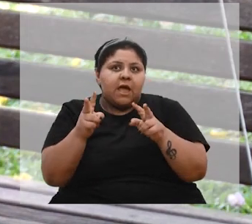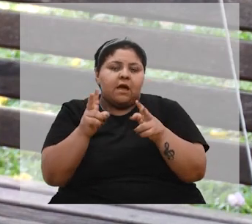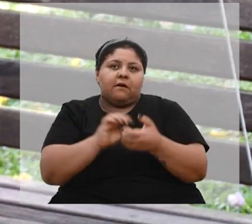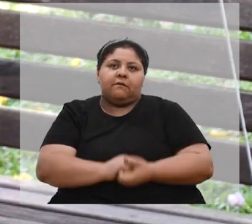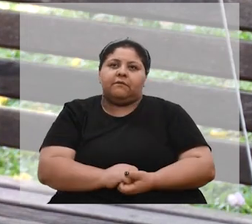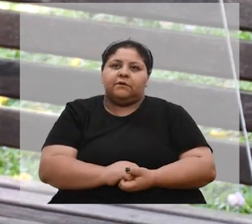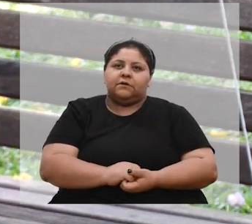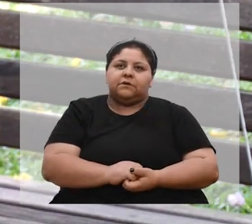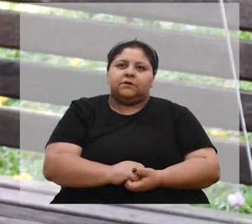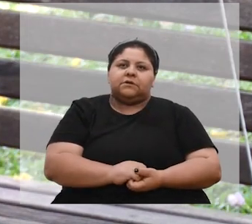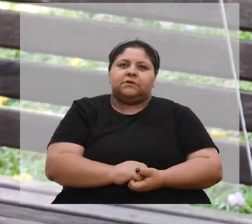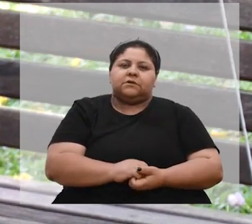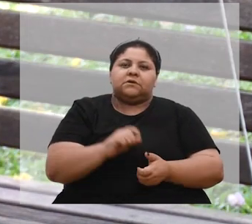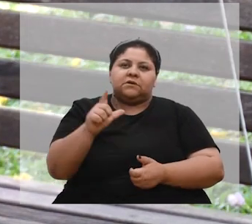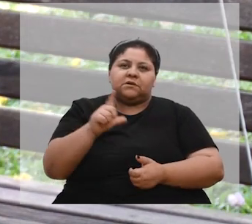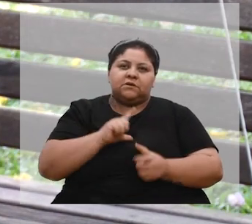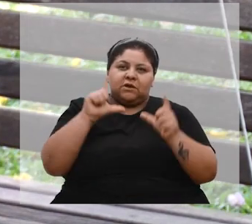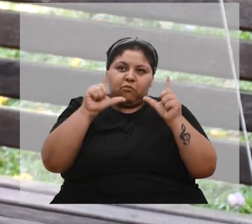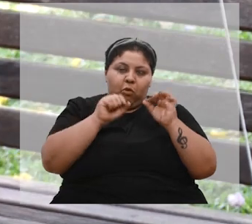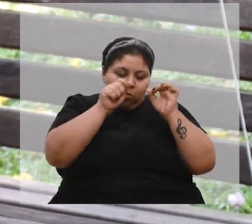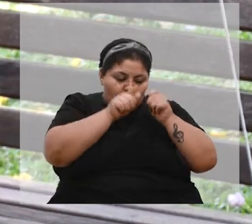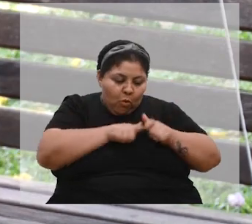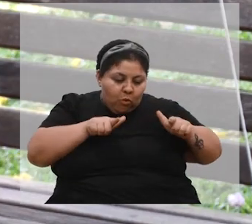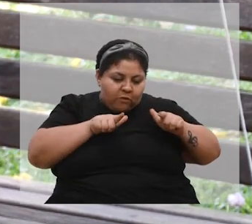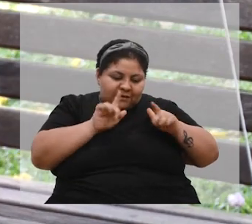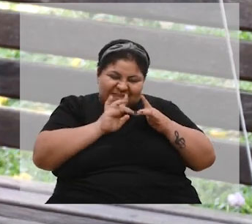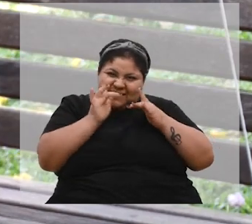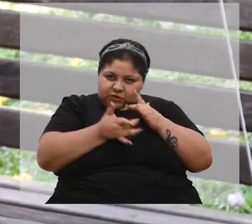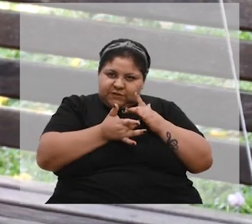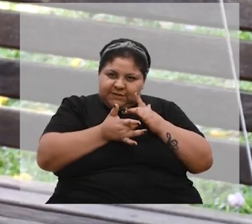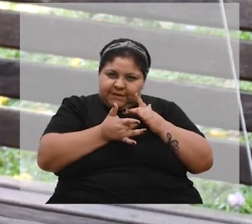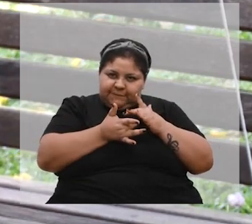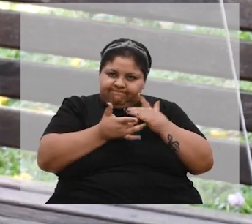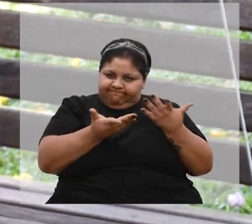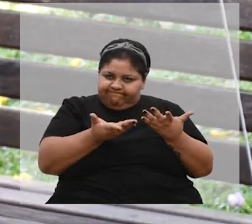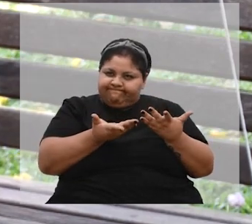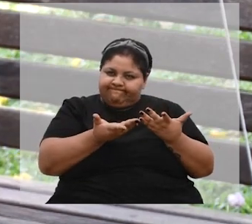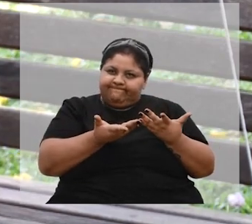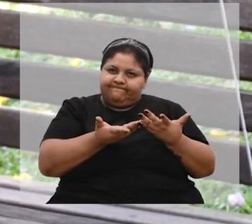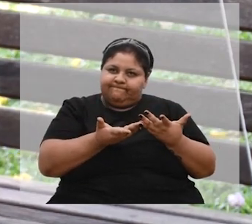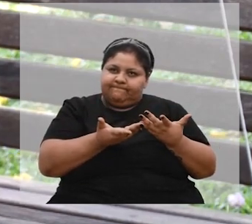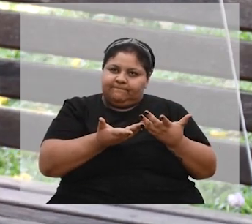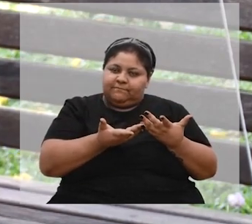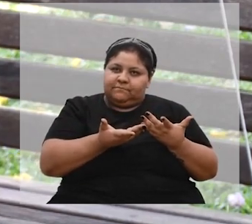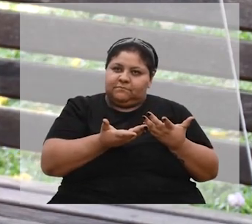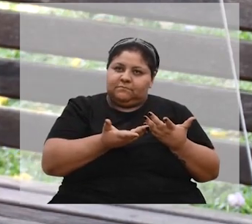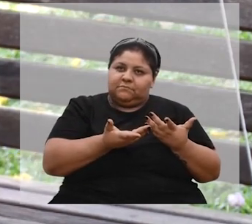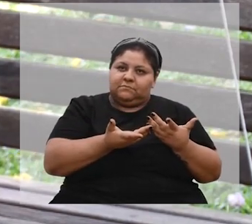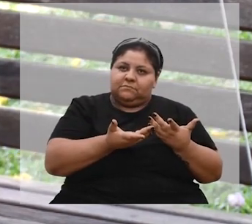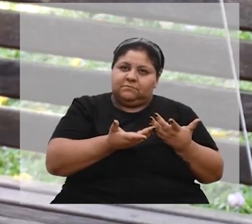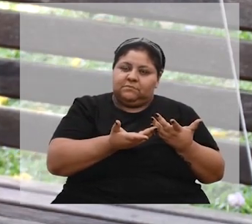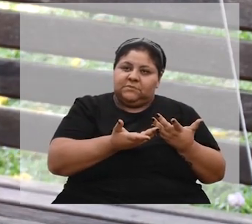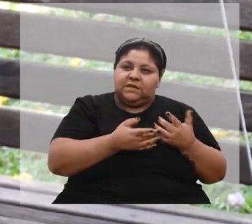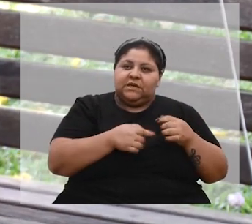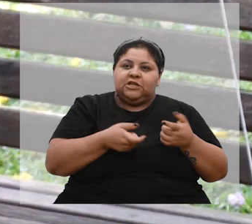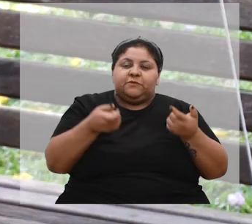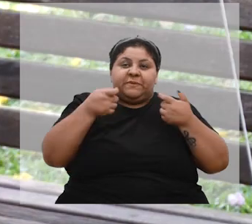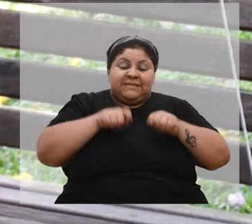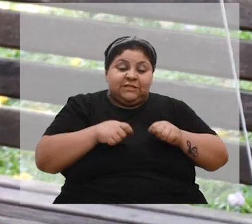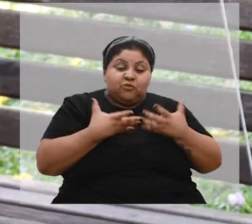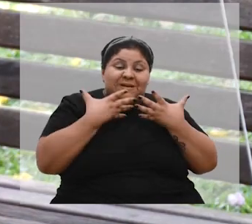muito essa coisa que tem um pouco do vazio das redes sociais, né? Às vezes a gente